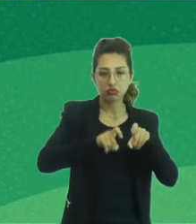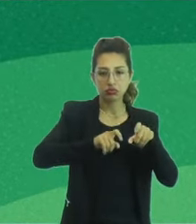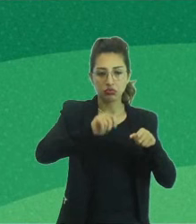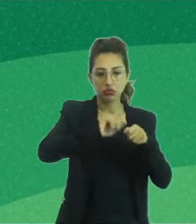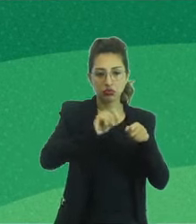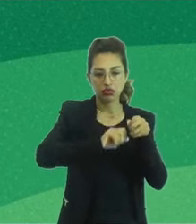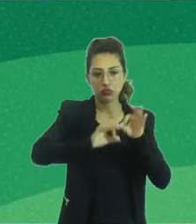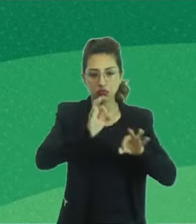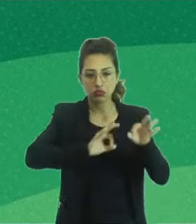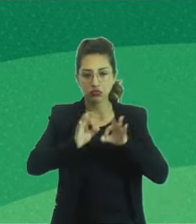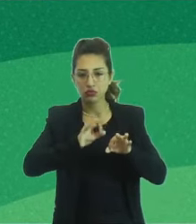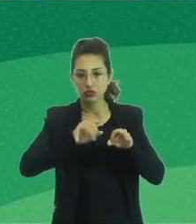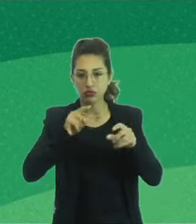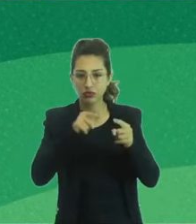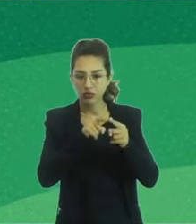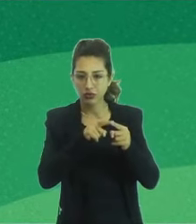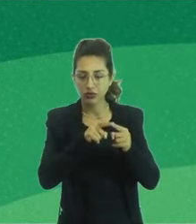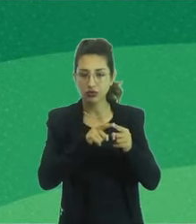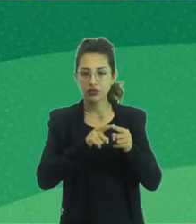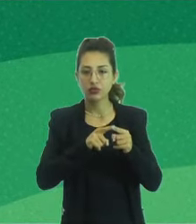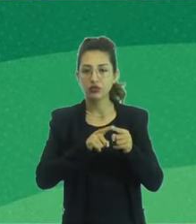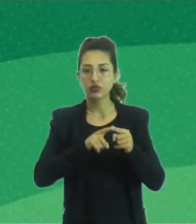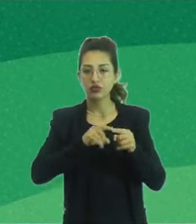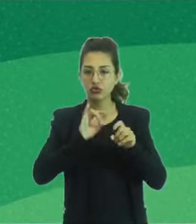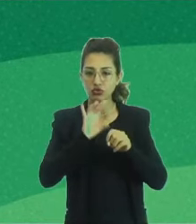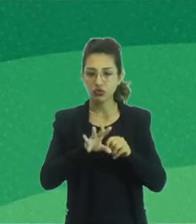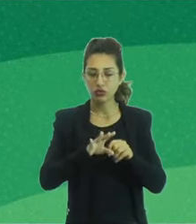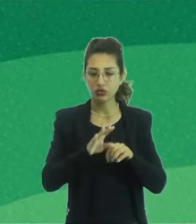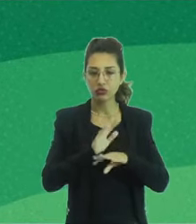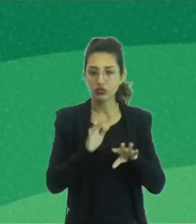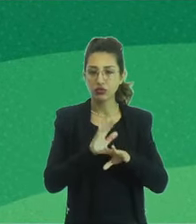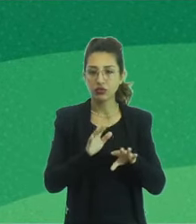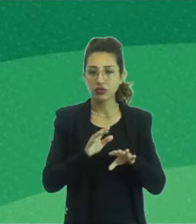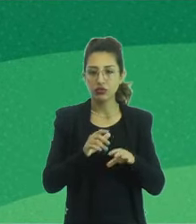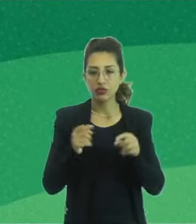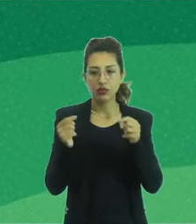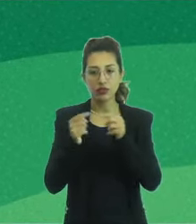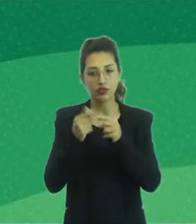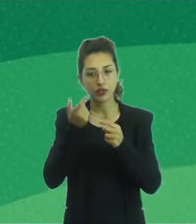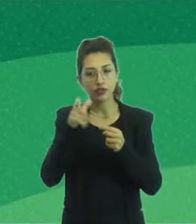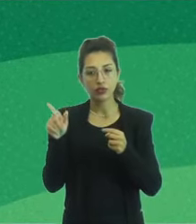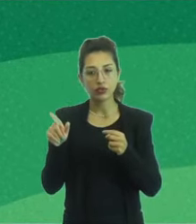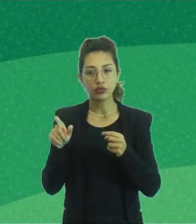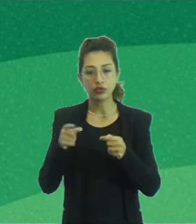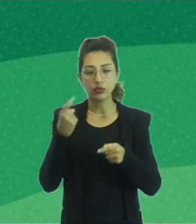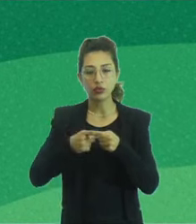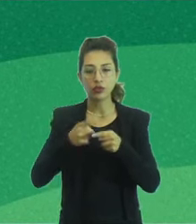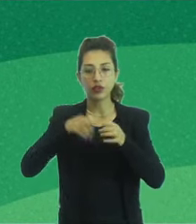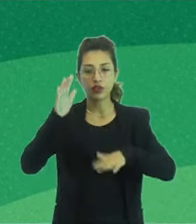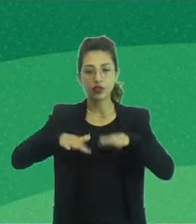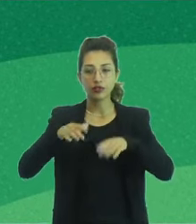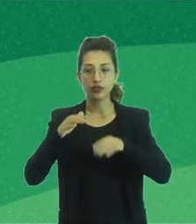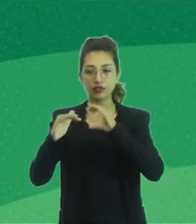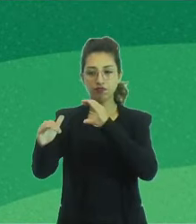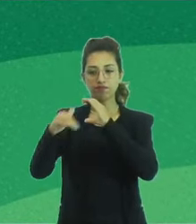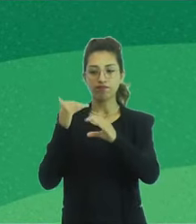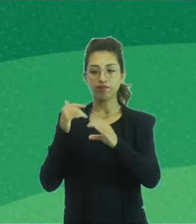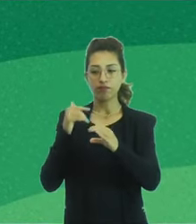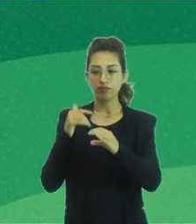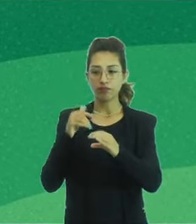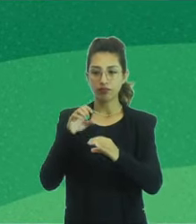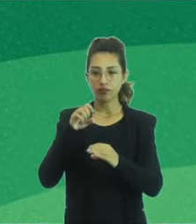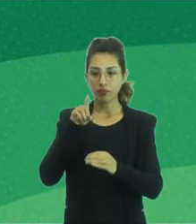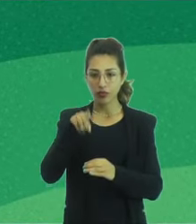programação Às vezes as pessoas me mandam mensagem Fala Eduardo Como tu está está bem É só isso que eu quero saber não quero saber se